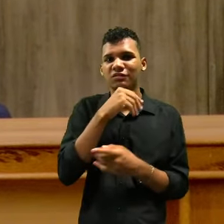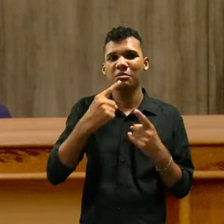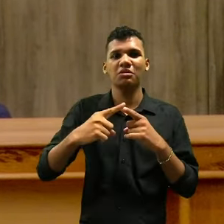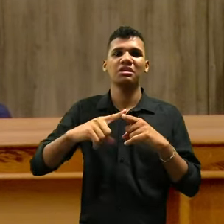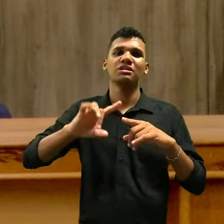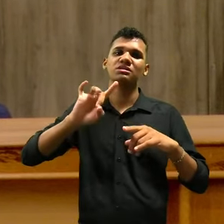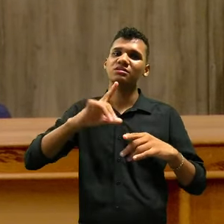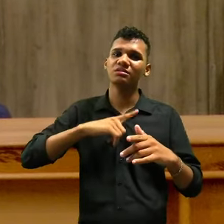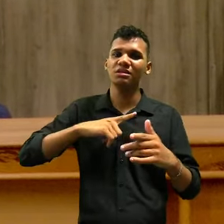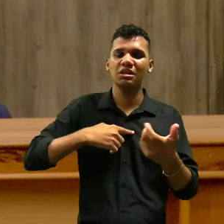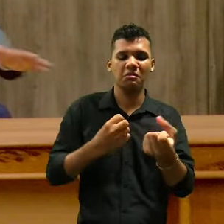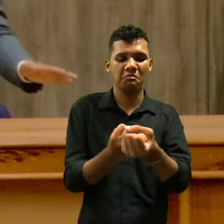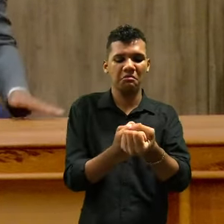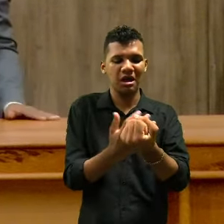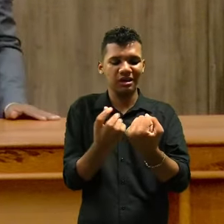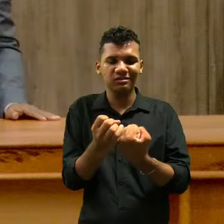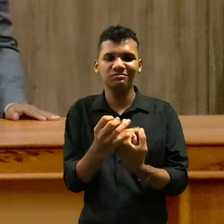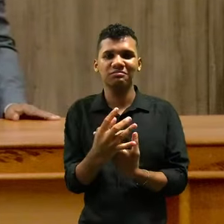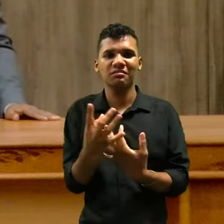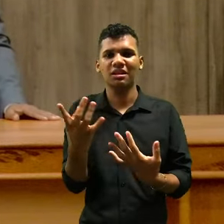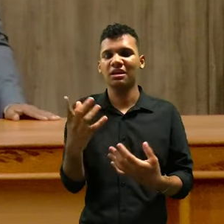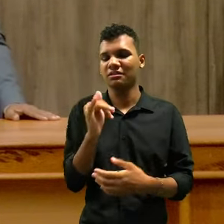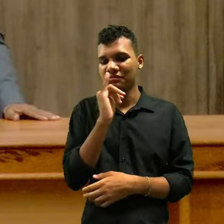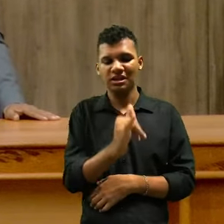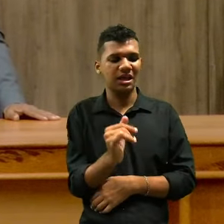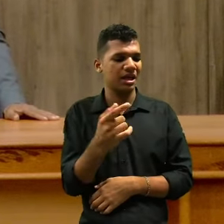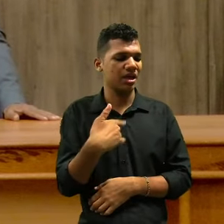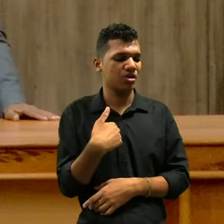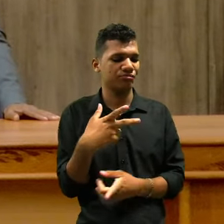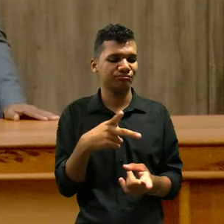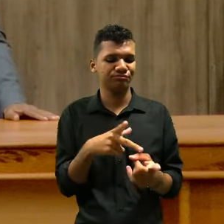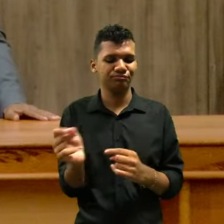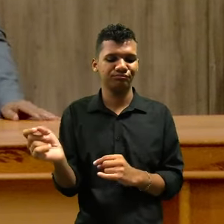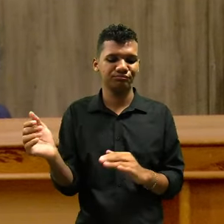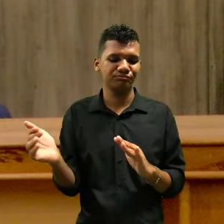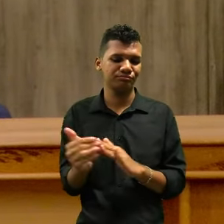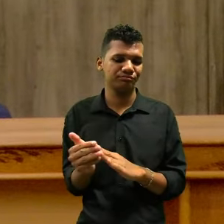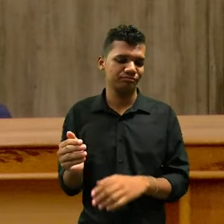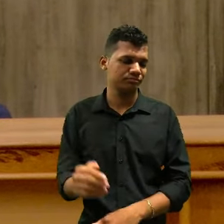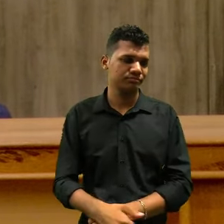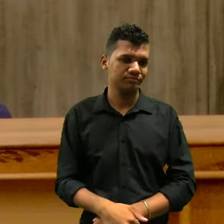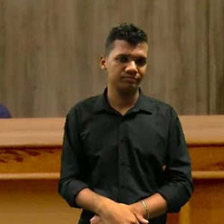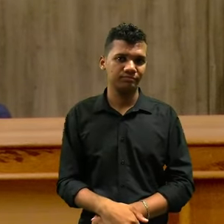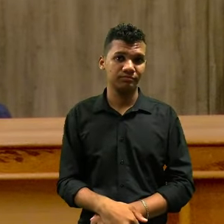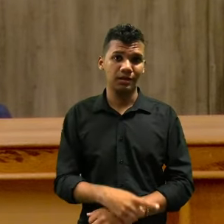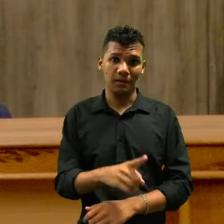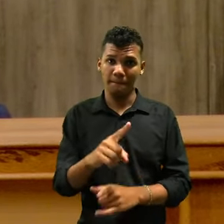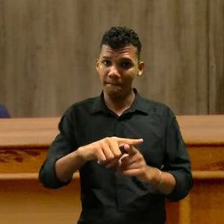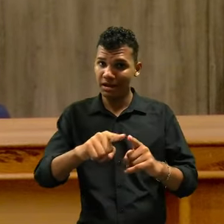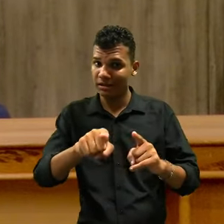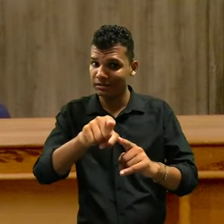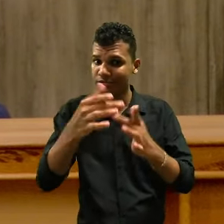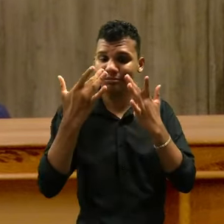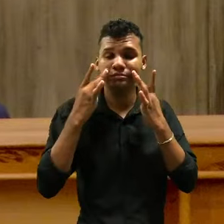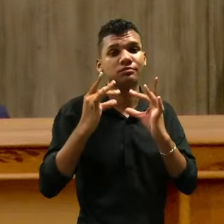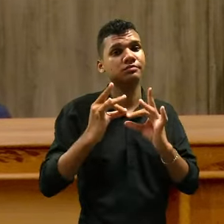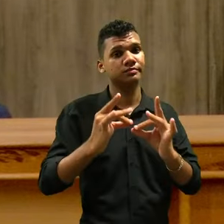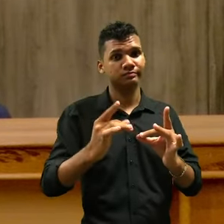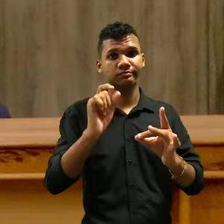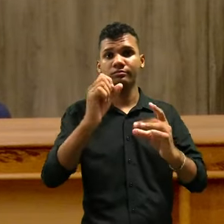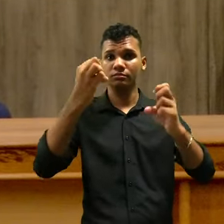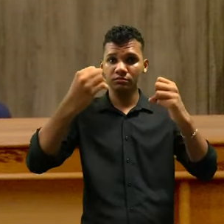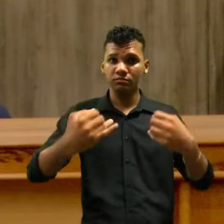o que não vê aí ele diz eu vou sair da igreja escutem o que eu vou dizer aqui de Deus